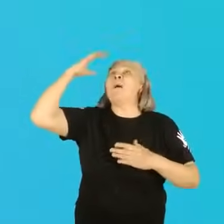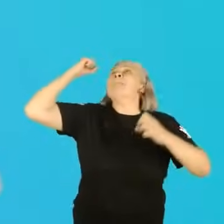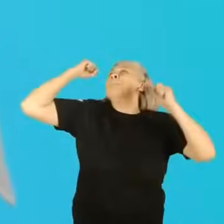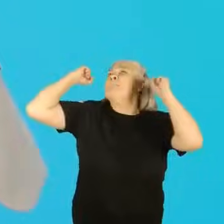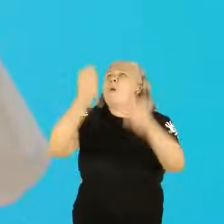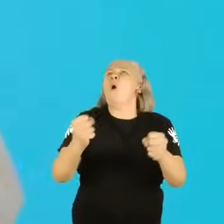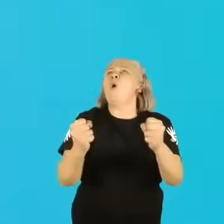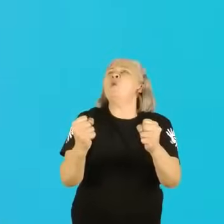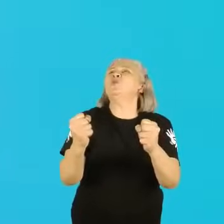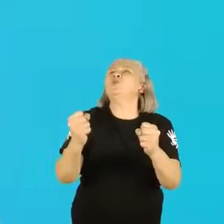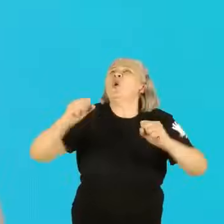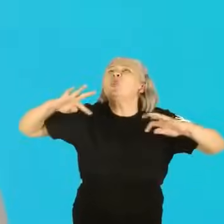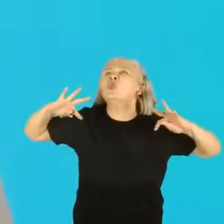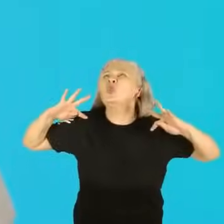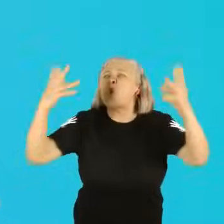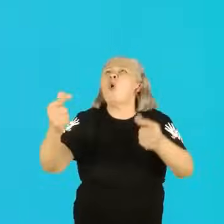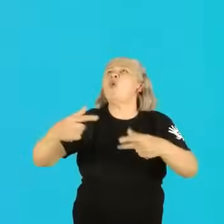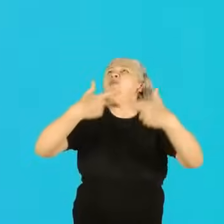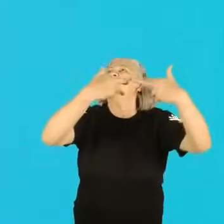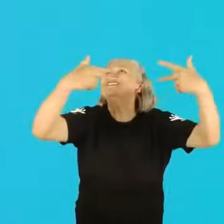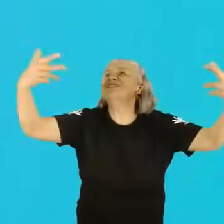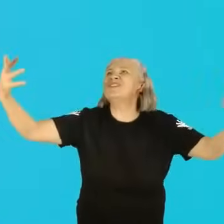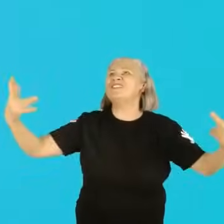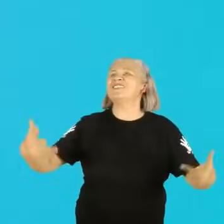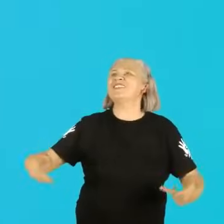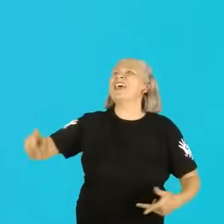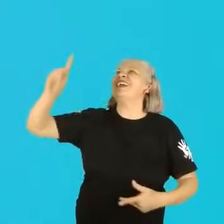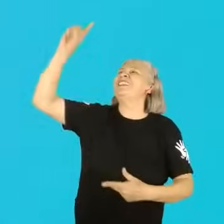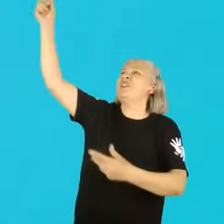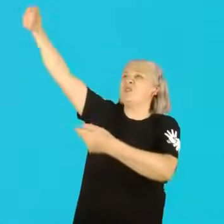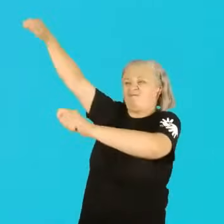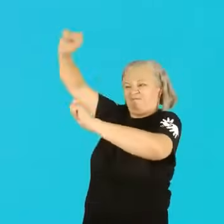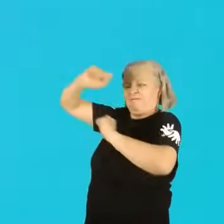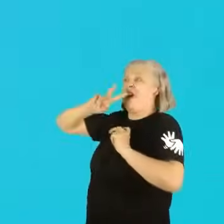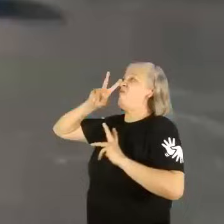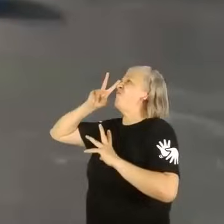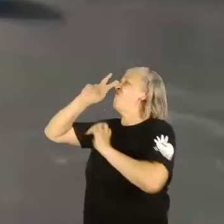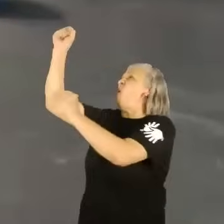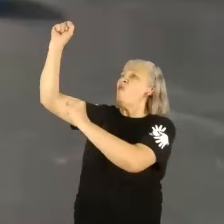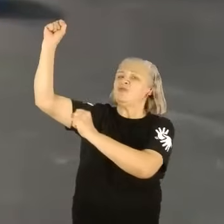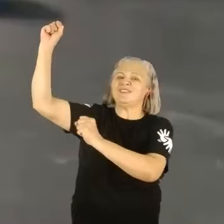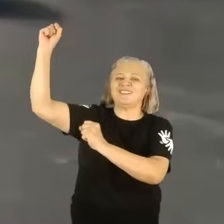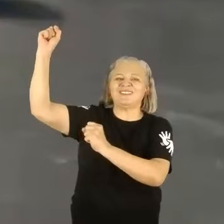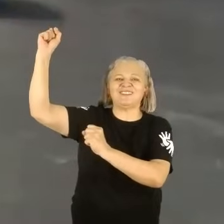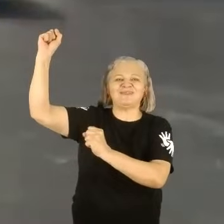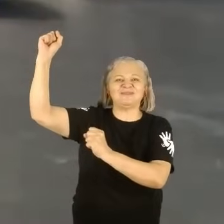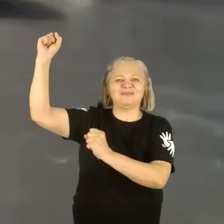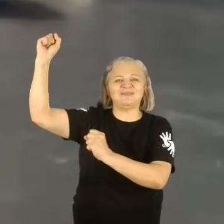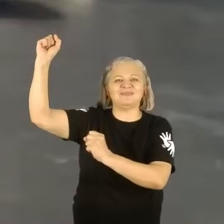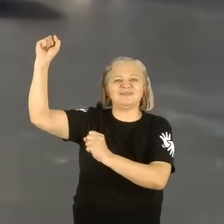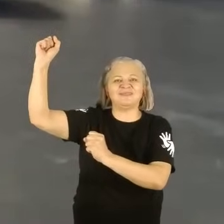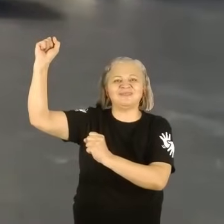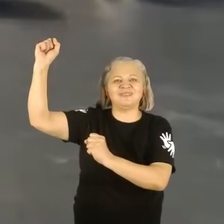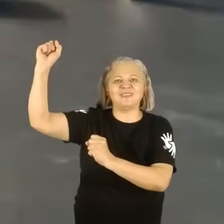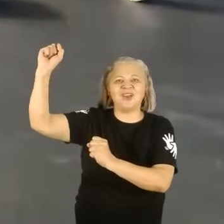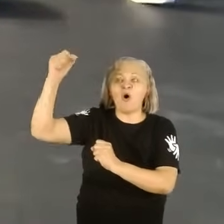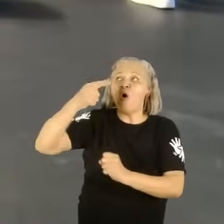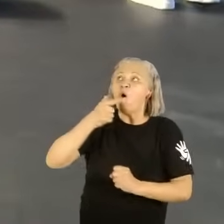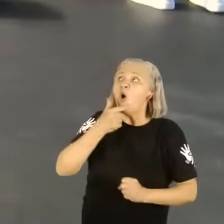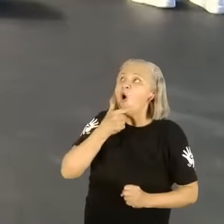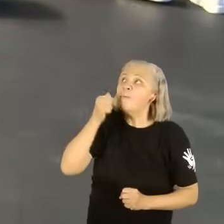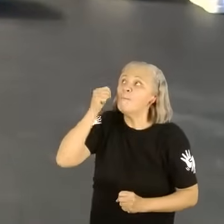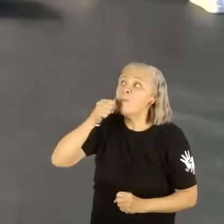posso todas as coisas naquele que me fortalece. Essa mulher ouve a palavra, essa mulher